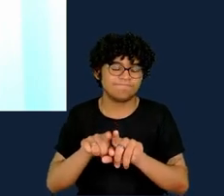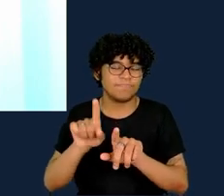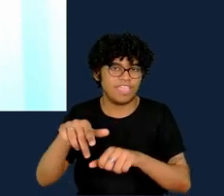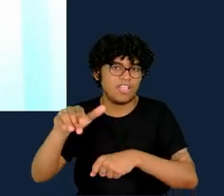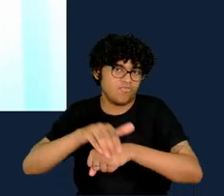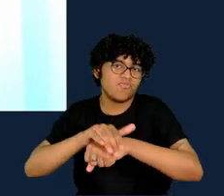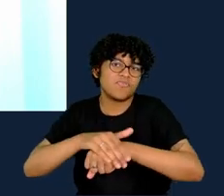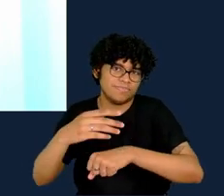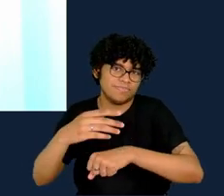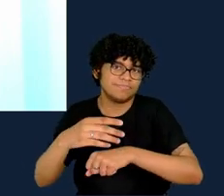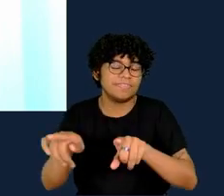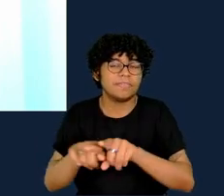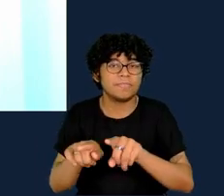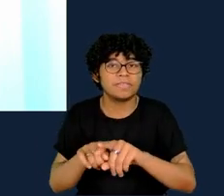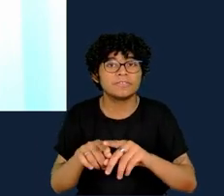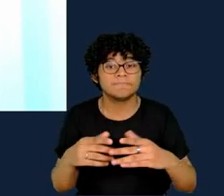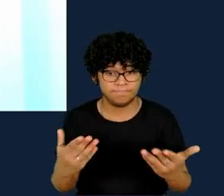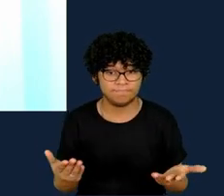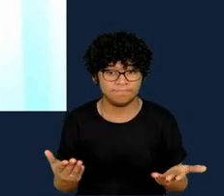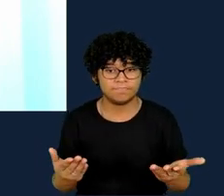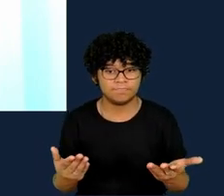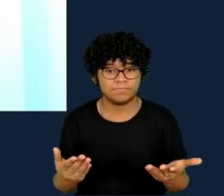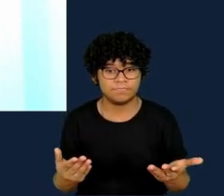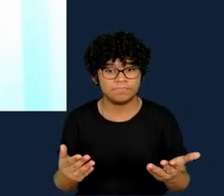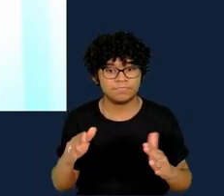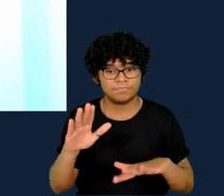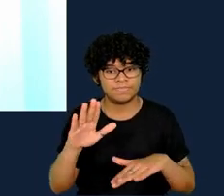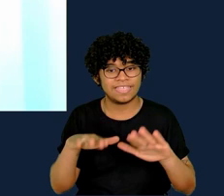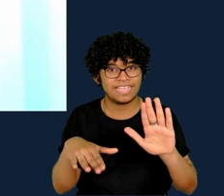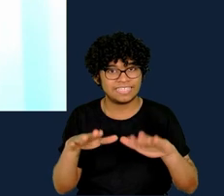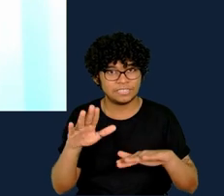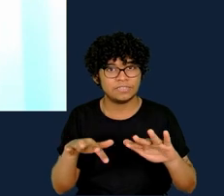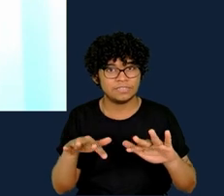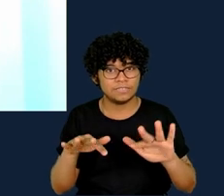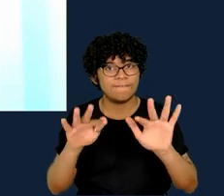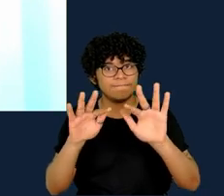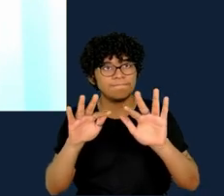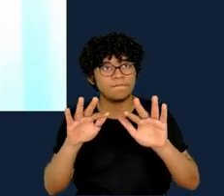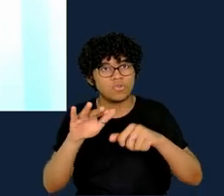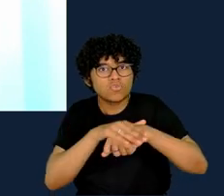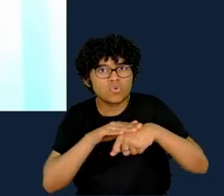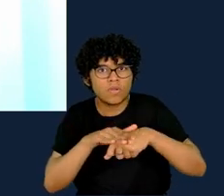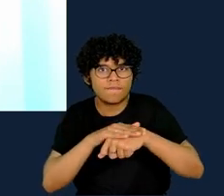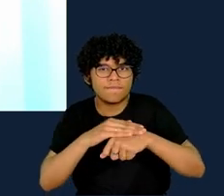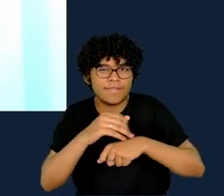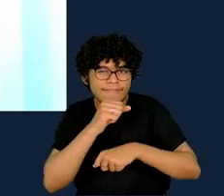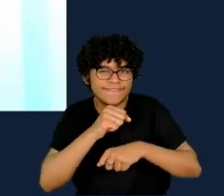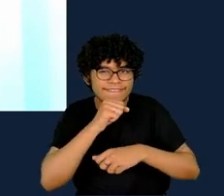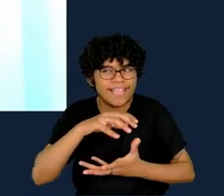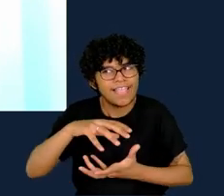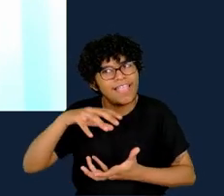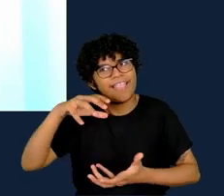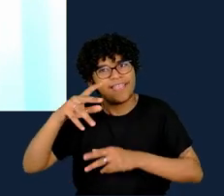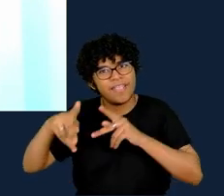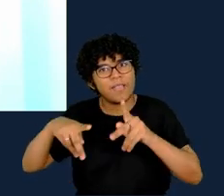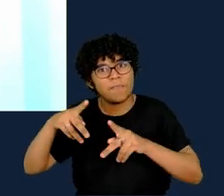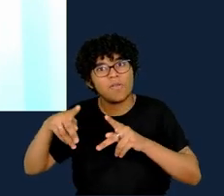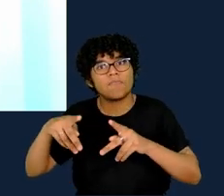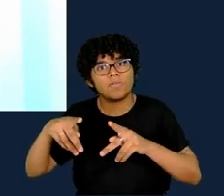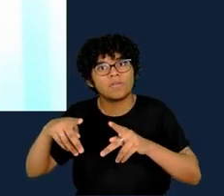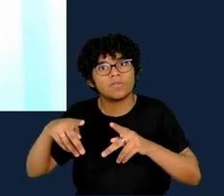e no final da tarde, às vezes, quando você conversa com os mais velhos, eles conseguem ouvir a